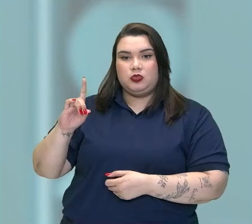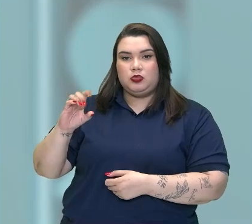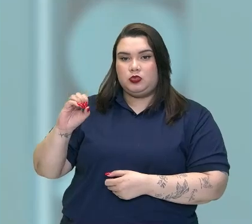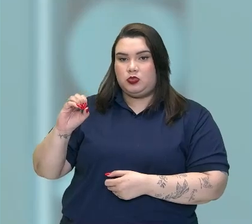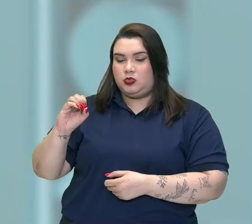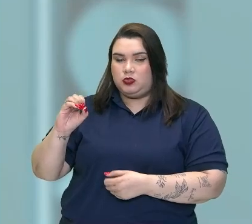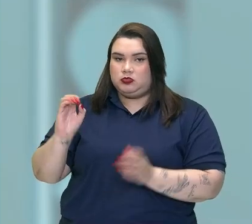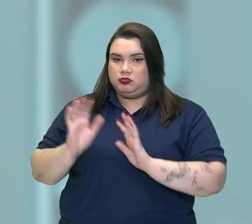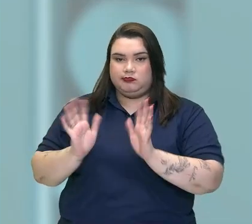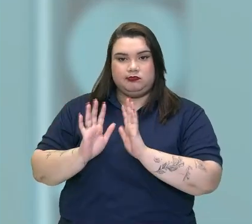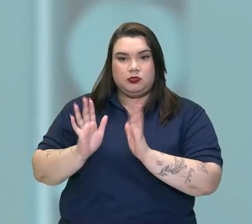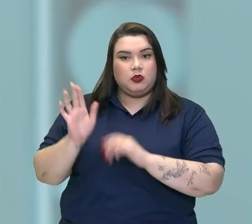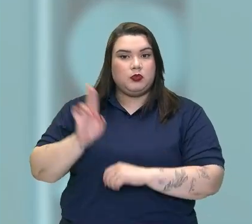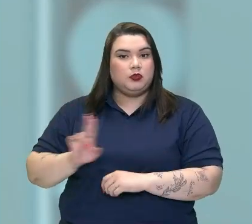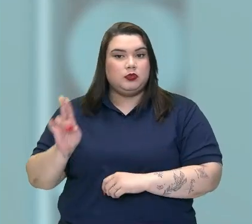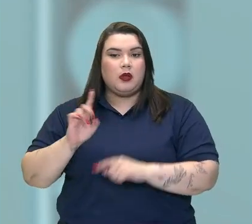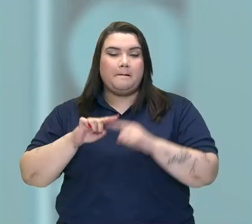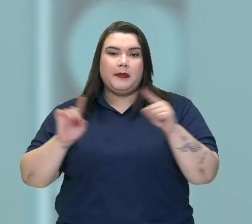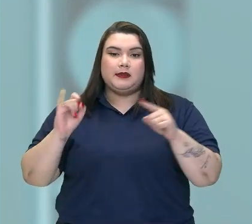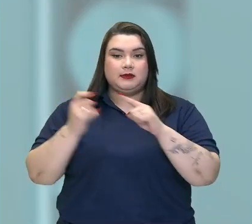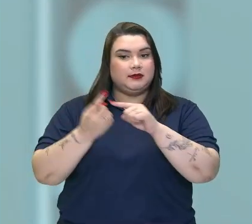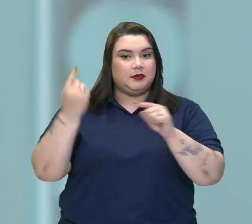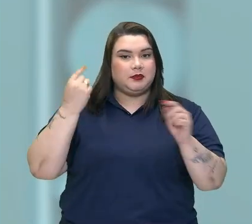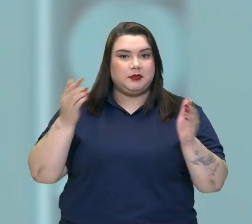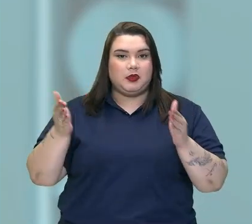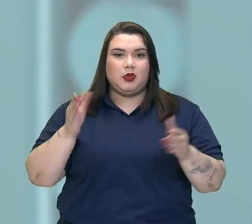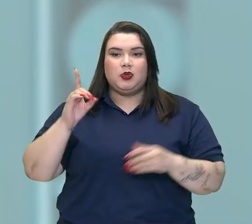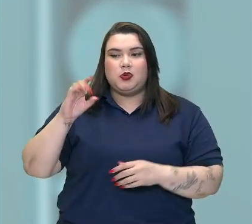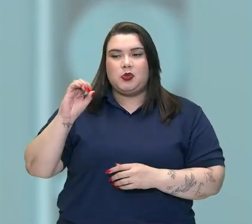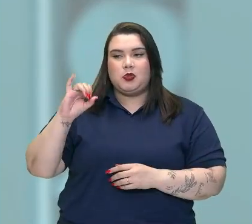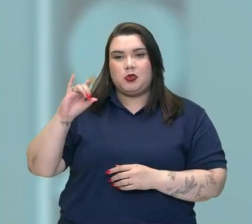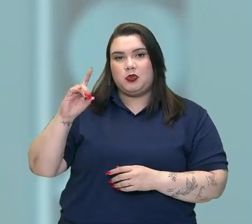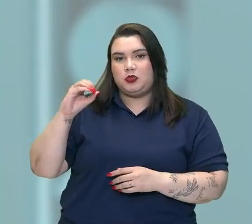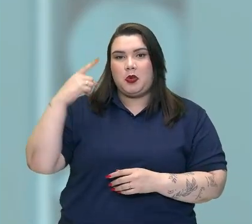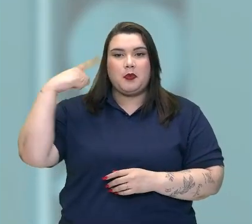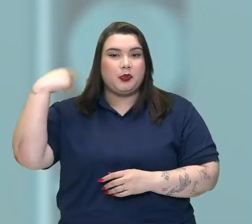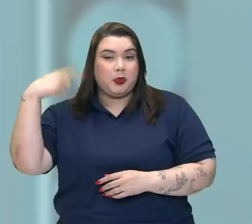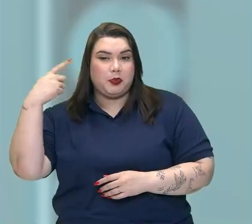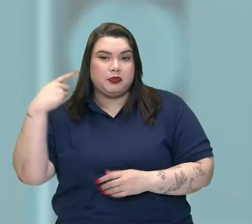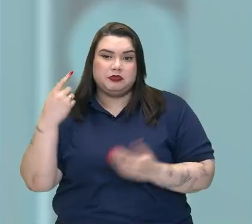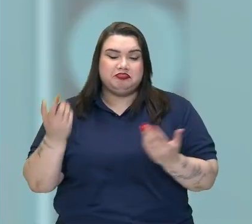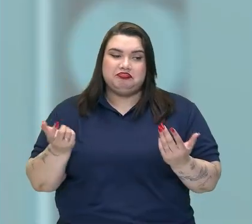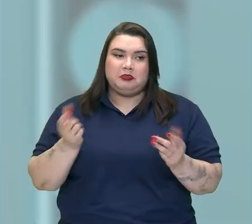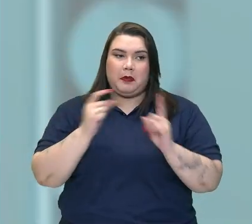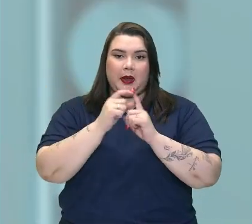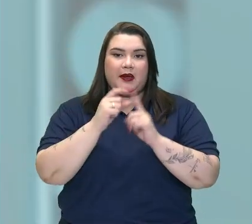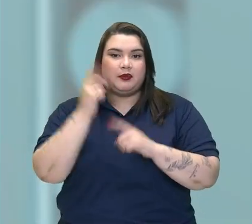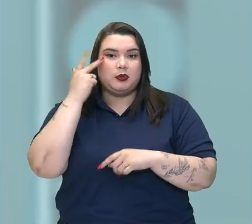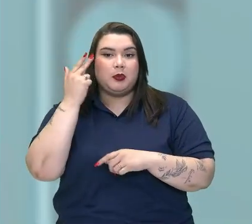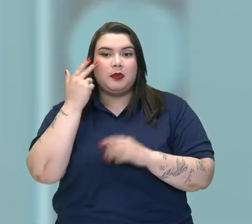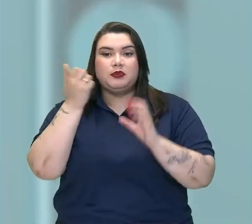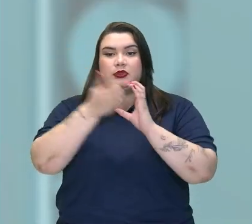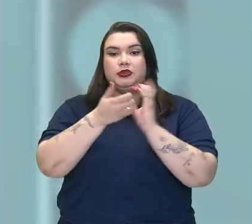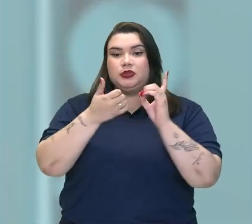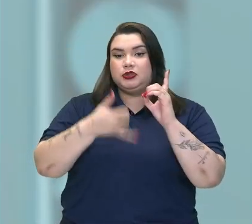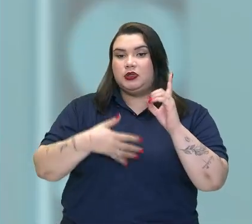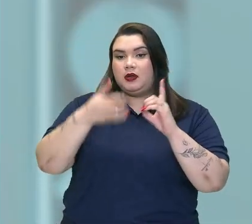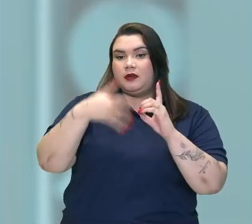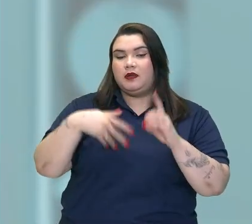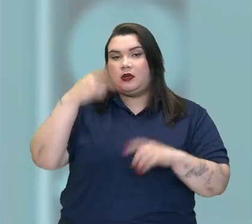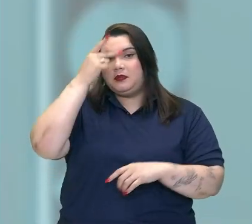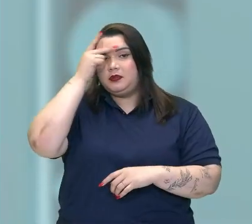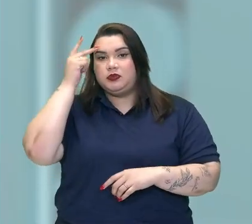adequado. Mas se a gente pensar na época em que foi escrito, doido era uma palavra ok para descrever uma pessoa que não tem